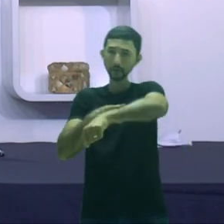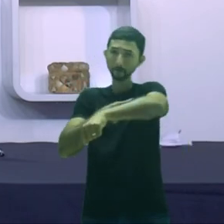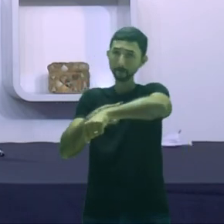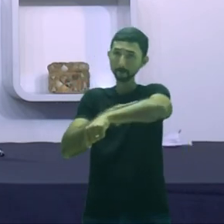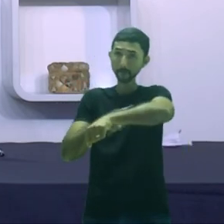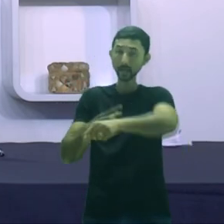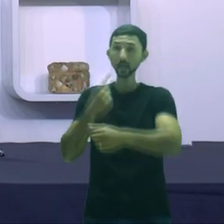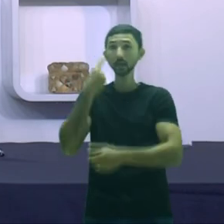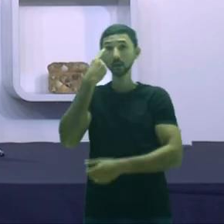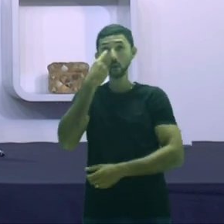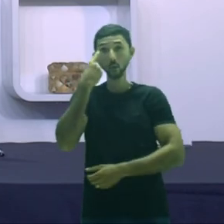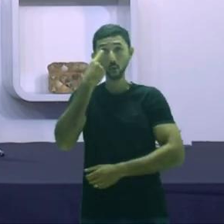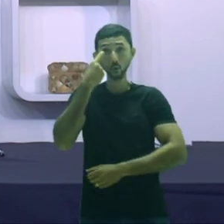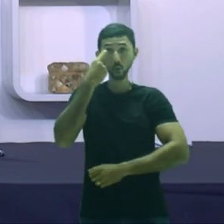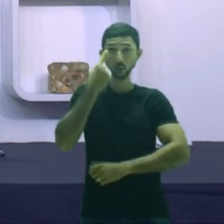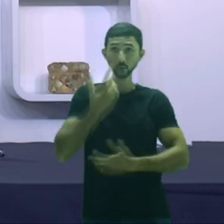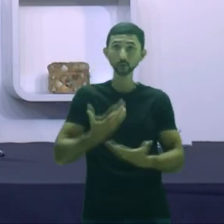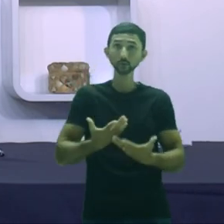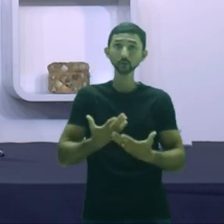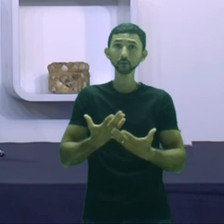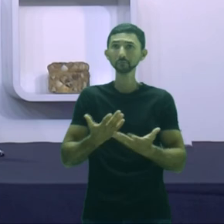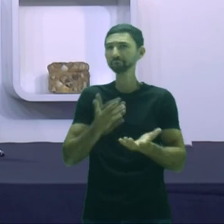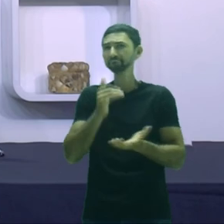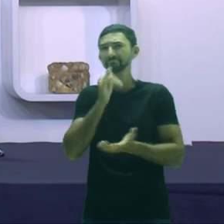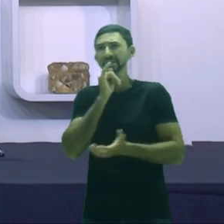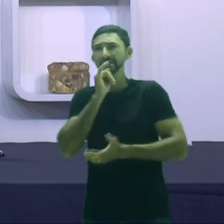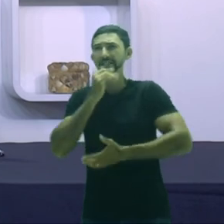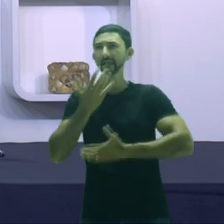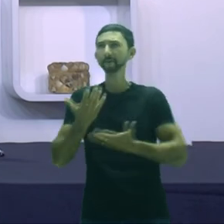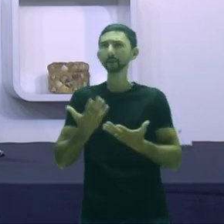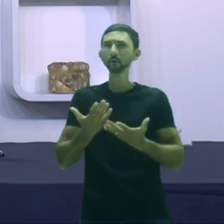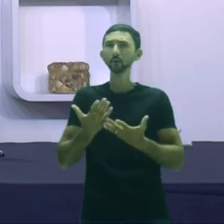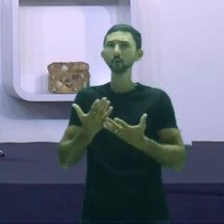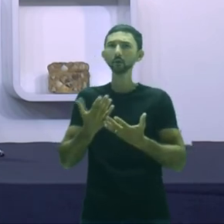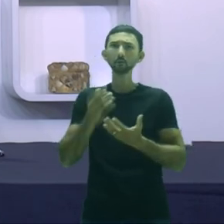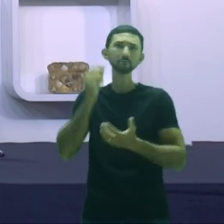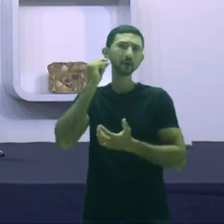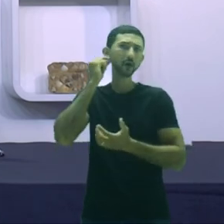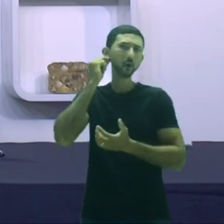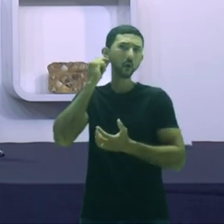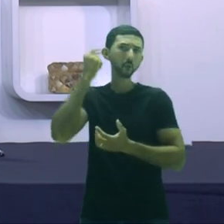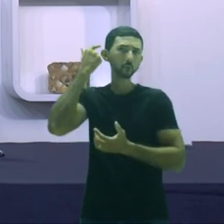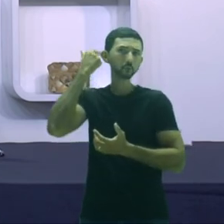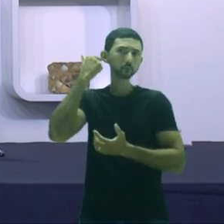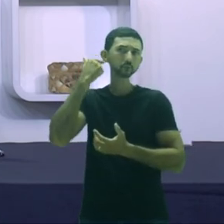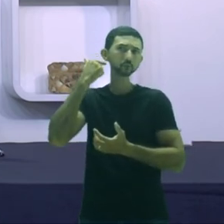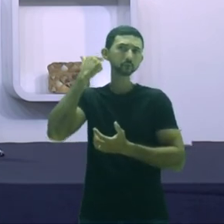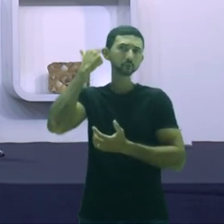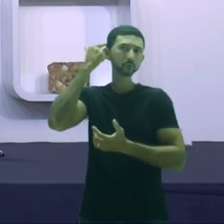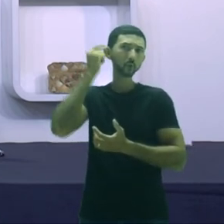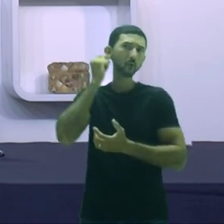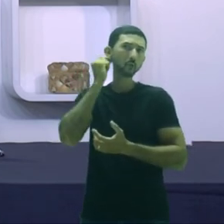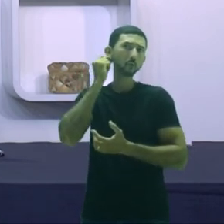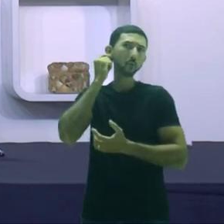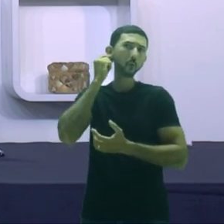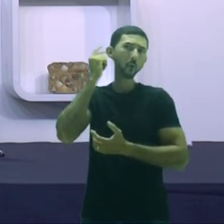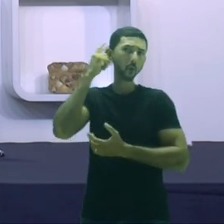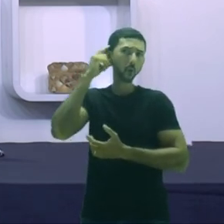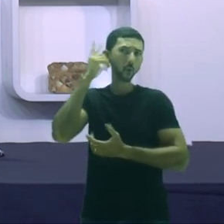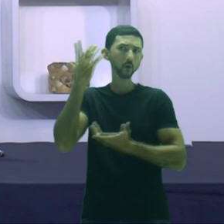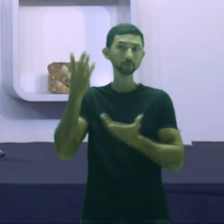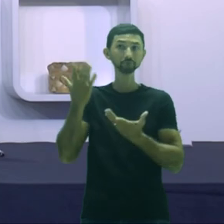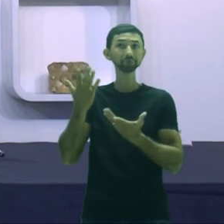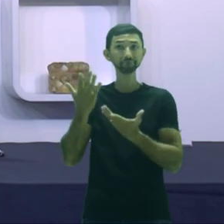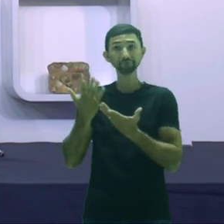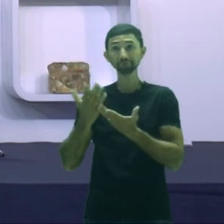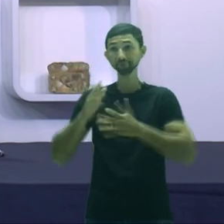ser a cor dos olhos, ela pode ser... É, o lóbulo da orelha, se é um lóbulo preso, se é um lóbulo solto.